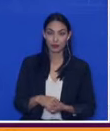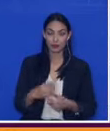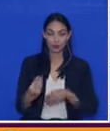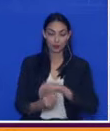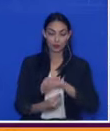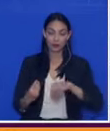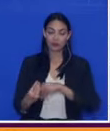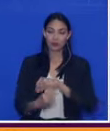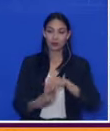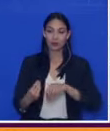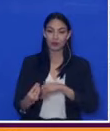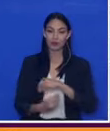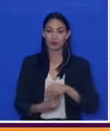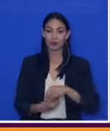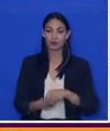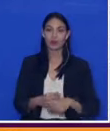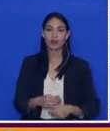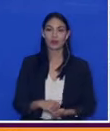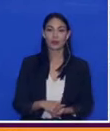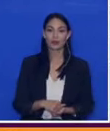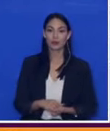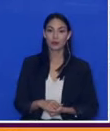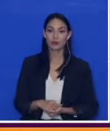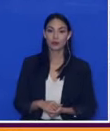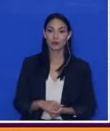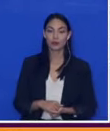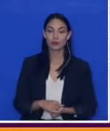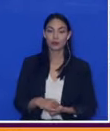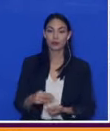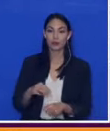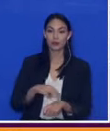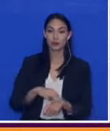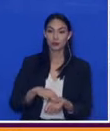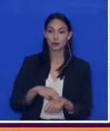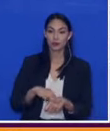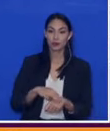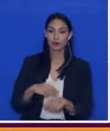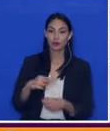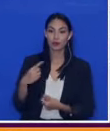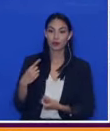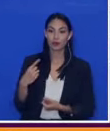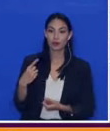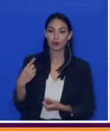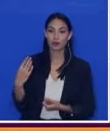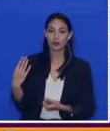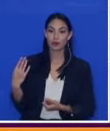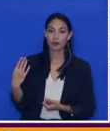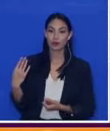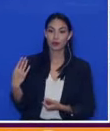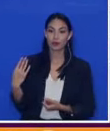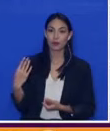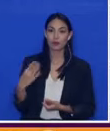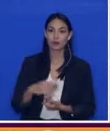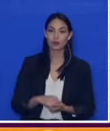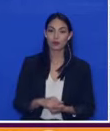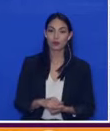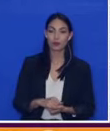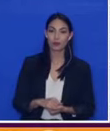Continuamos embaralhando as bolas dentro do nosso terceiro globo. Bola marrom, número 14.